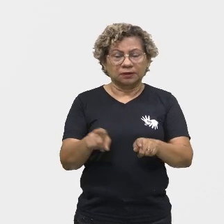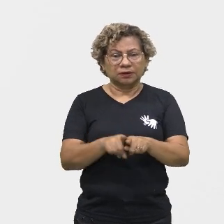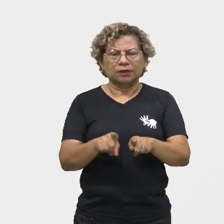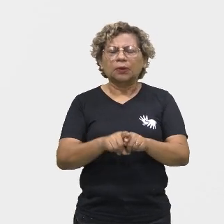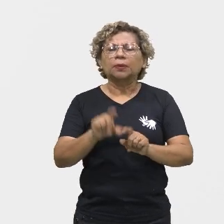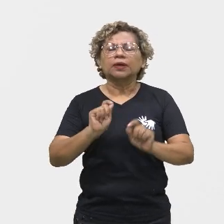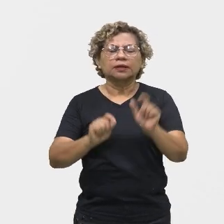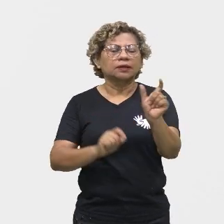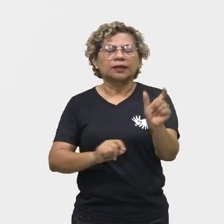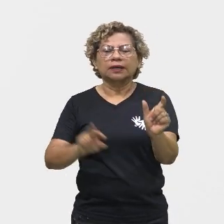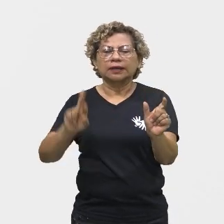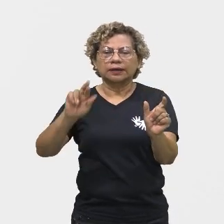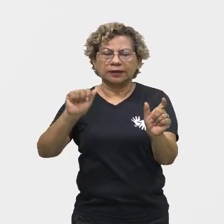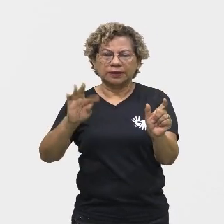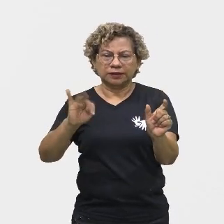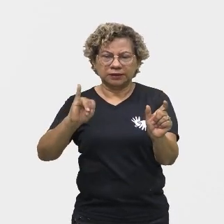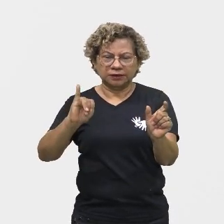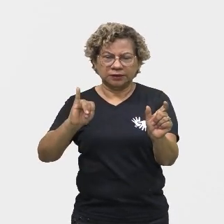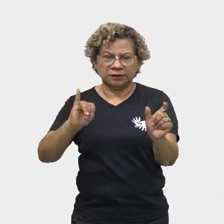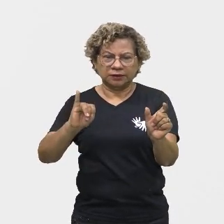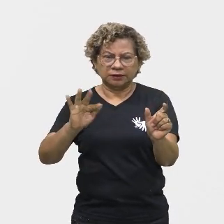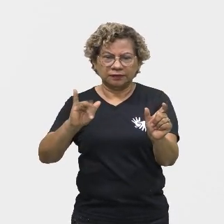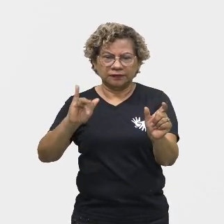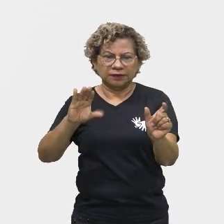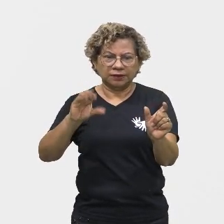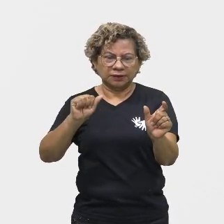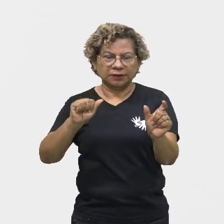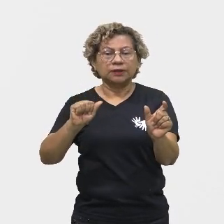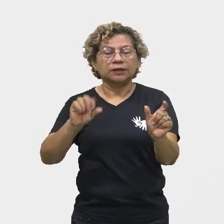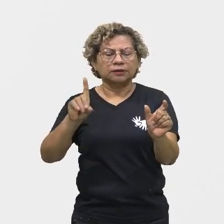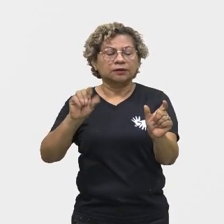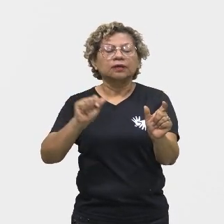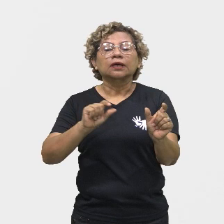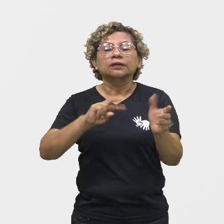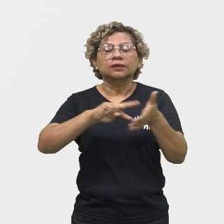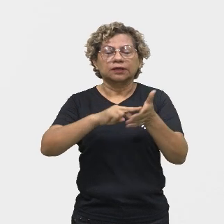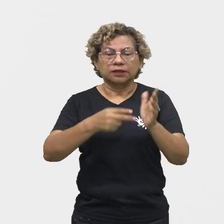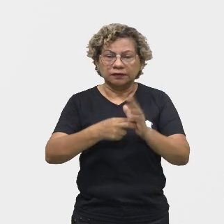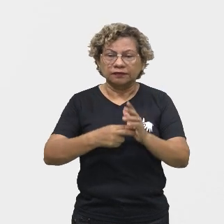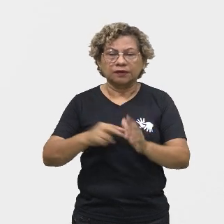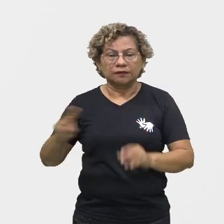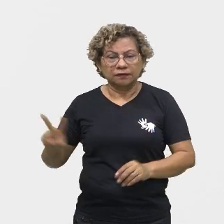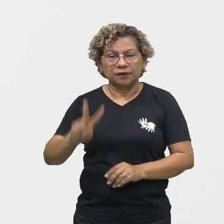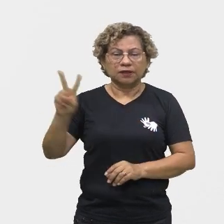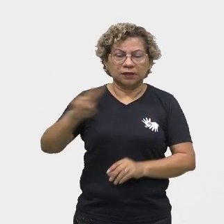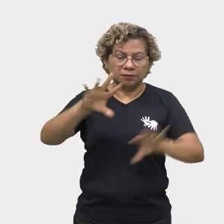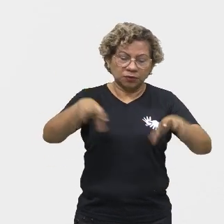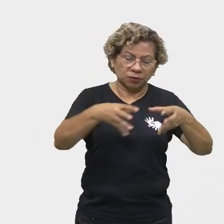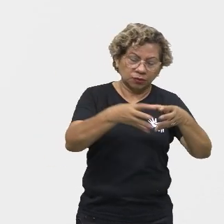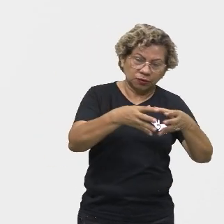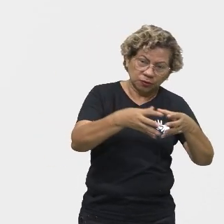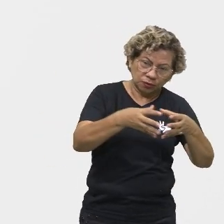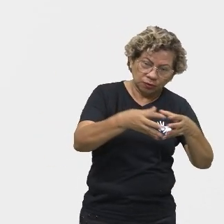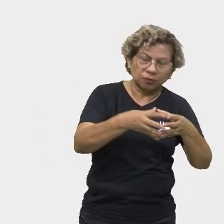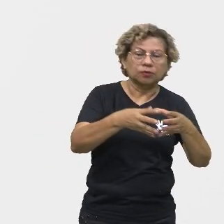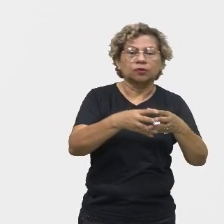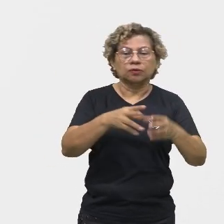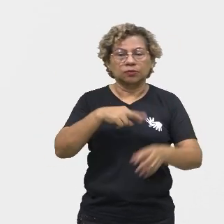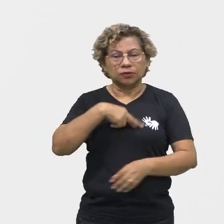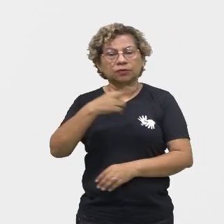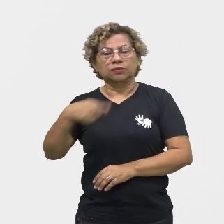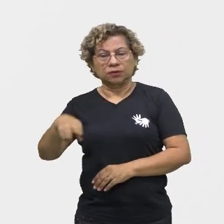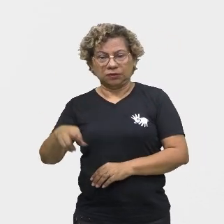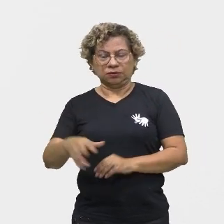O que é ratificado, professora? Confirmado e valorizado pelo grupo religioso e também ressignificado